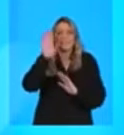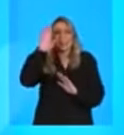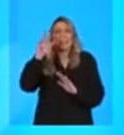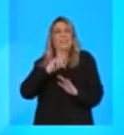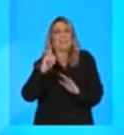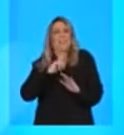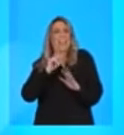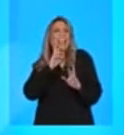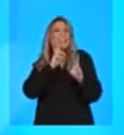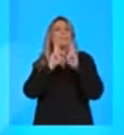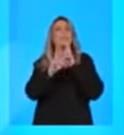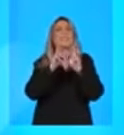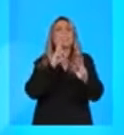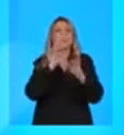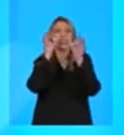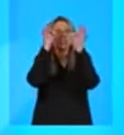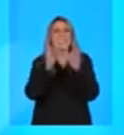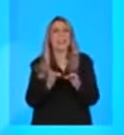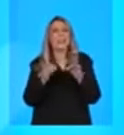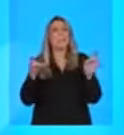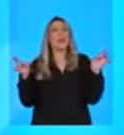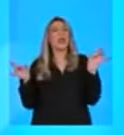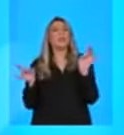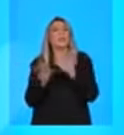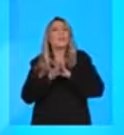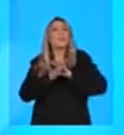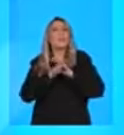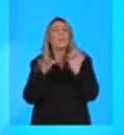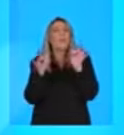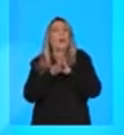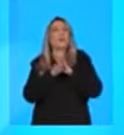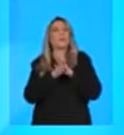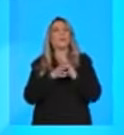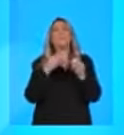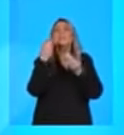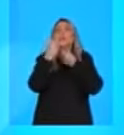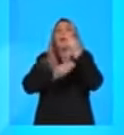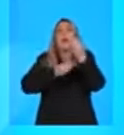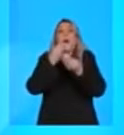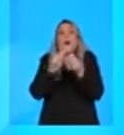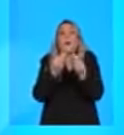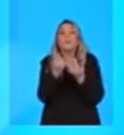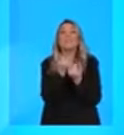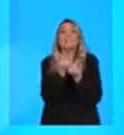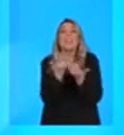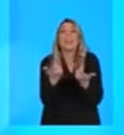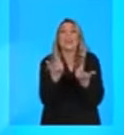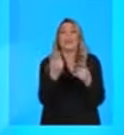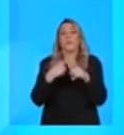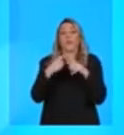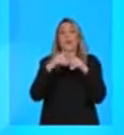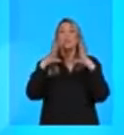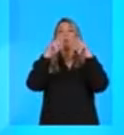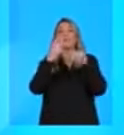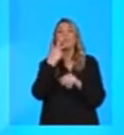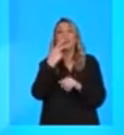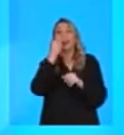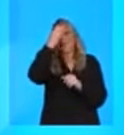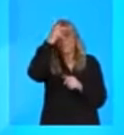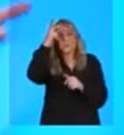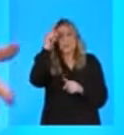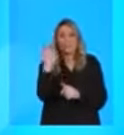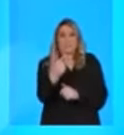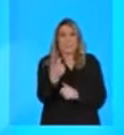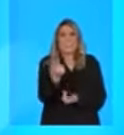né reclamam que a prefeitura tá sem dinheiro eu queria saber com que dinheiro né que a prefeitura vai fazer tanto assim vai investir tanto assim na sustentabilidade com